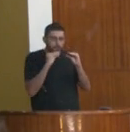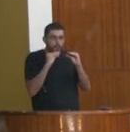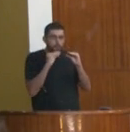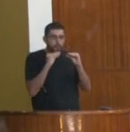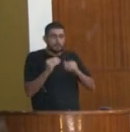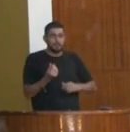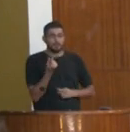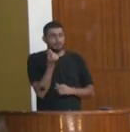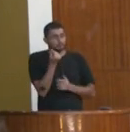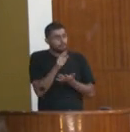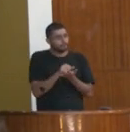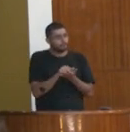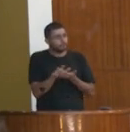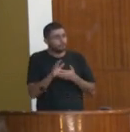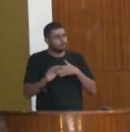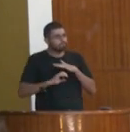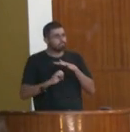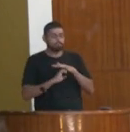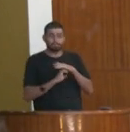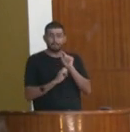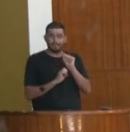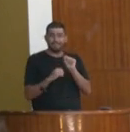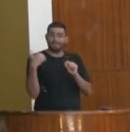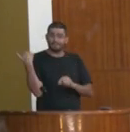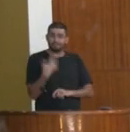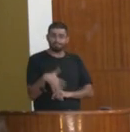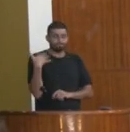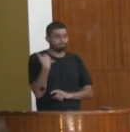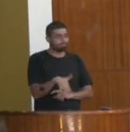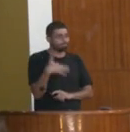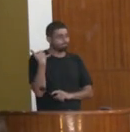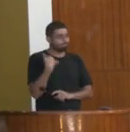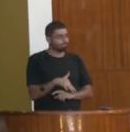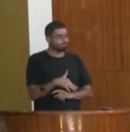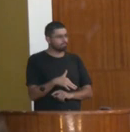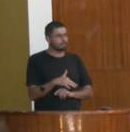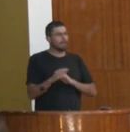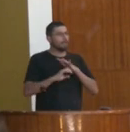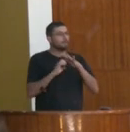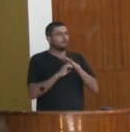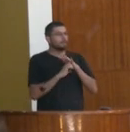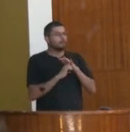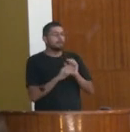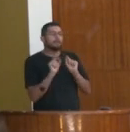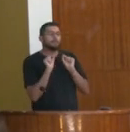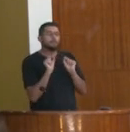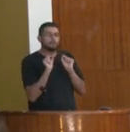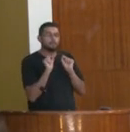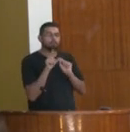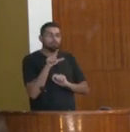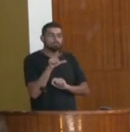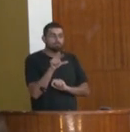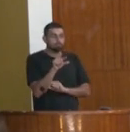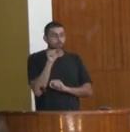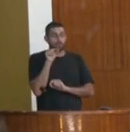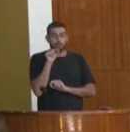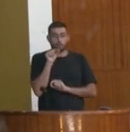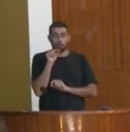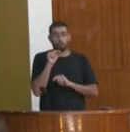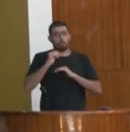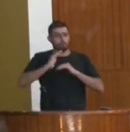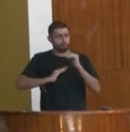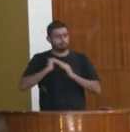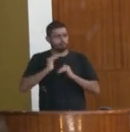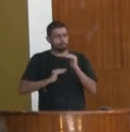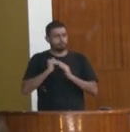custo desse para a empresa é caro. Então, a empresa opta por quê? Por um empregado que